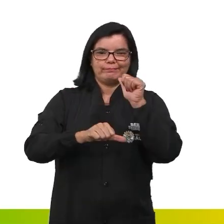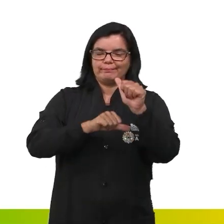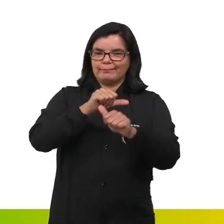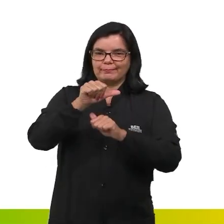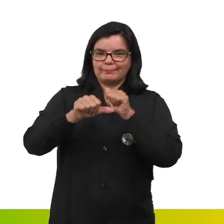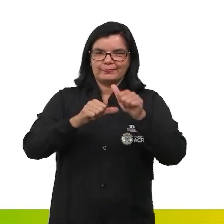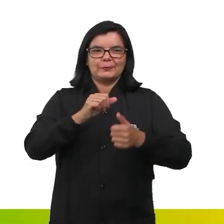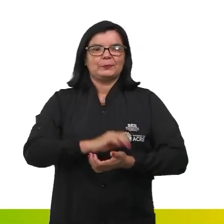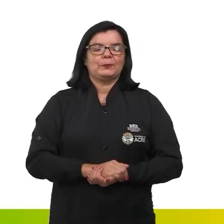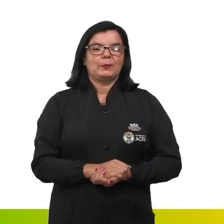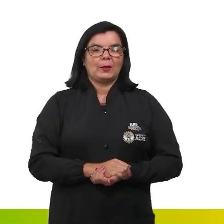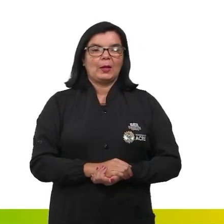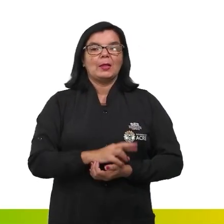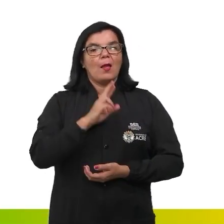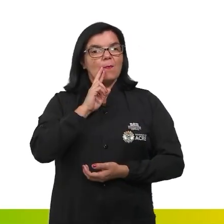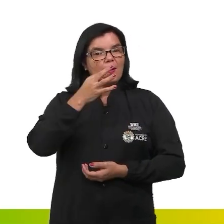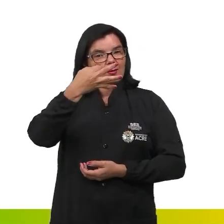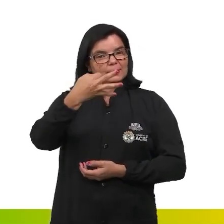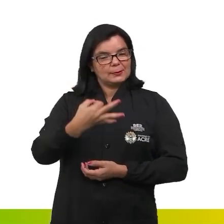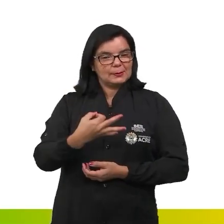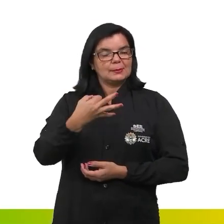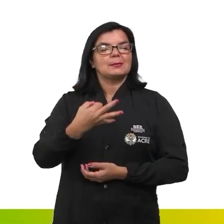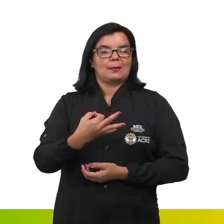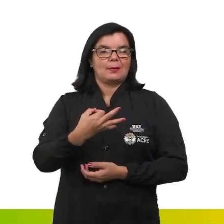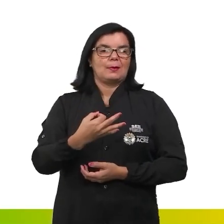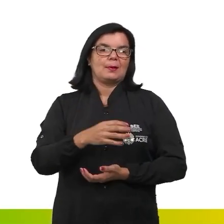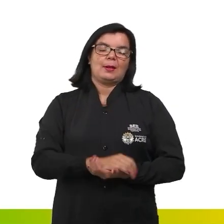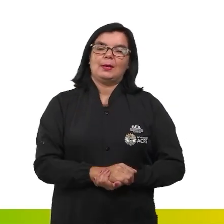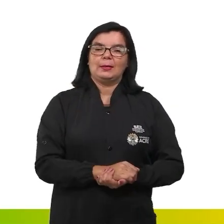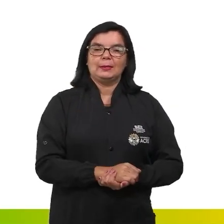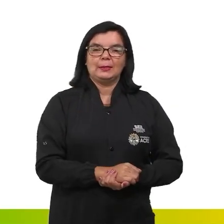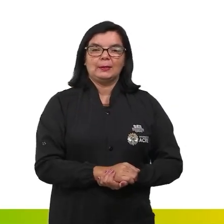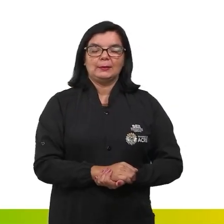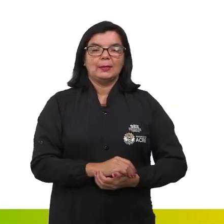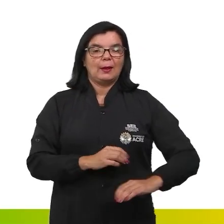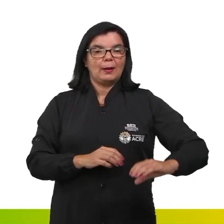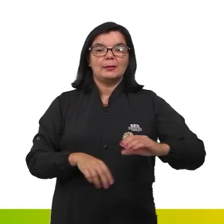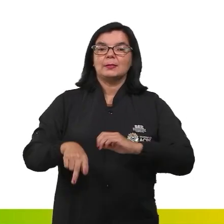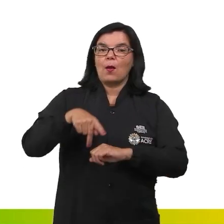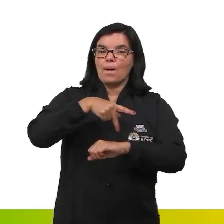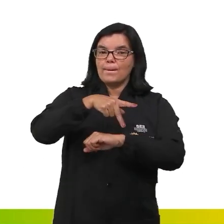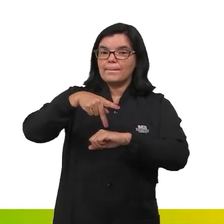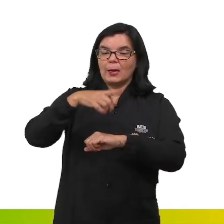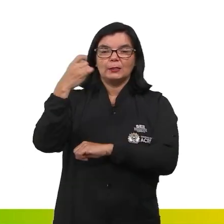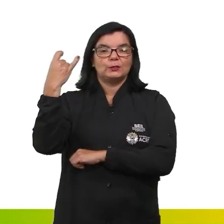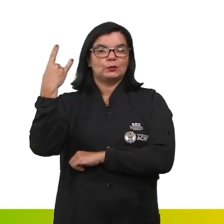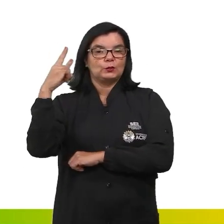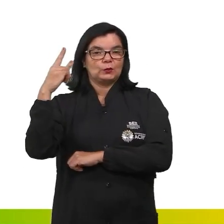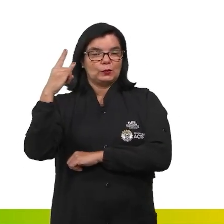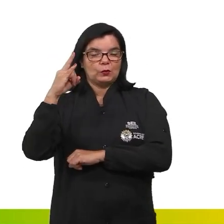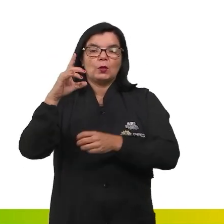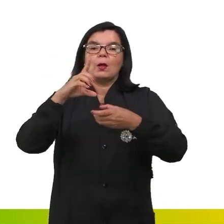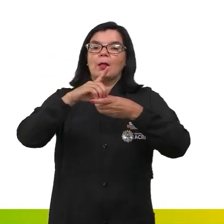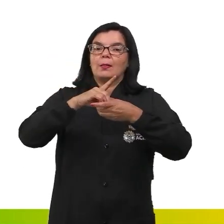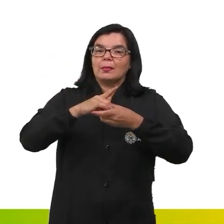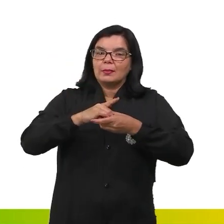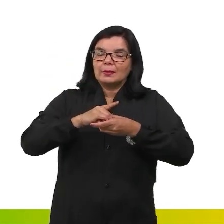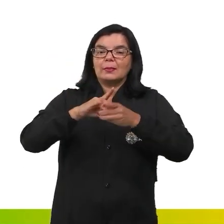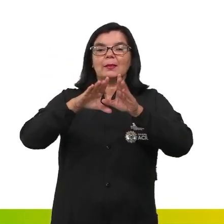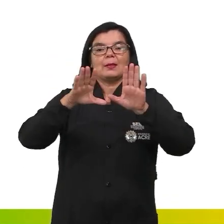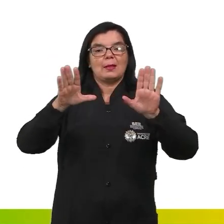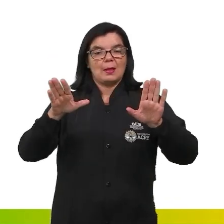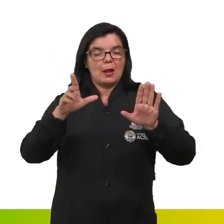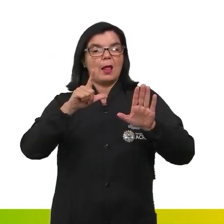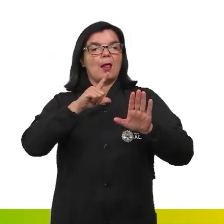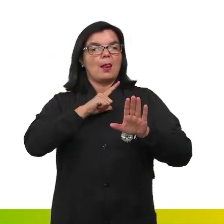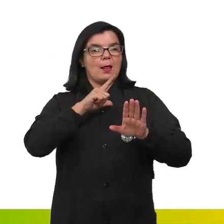bom? Então, a nossa resposta correta aqui é a Bolívia é um país também, um Estado democrático. Então, ela tem